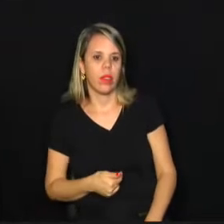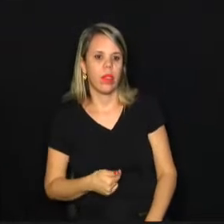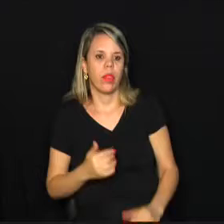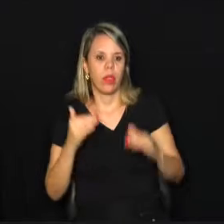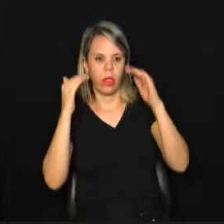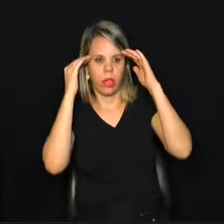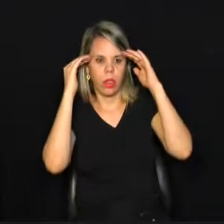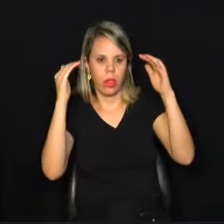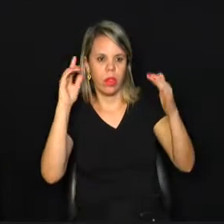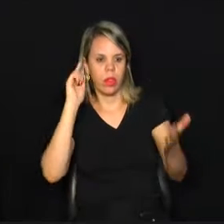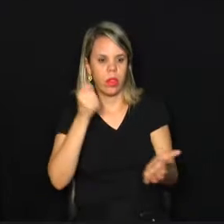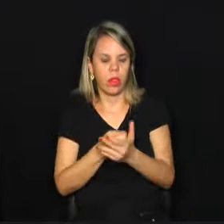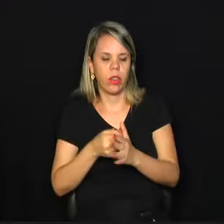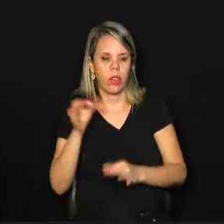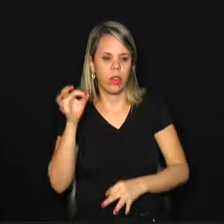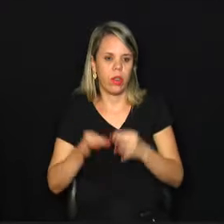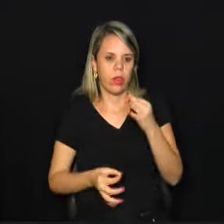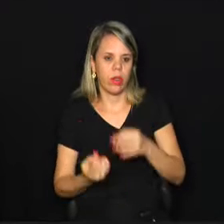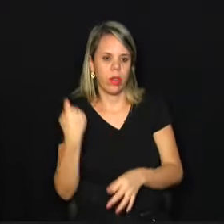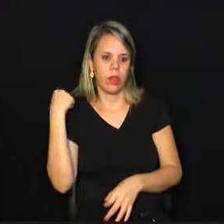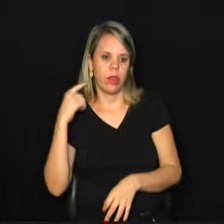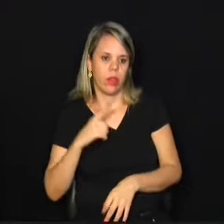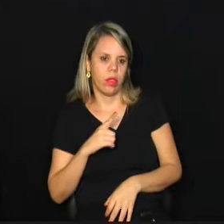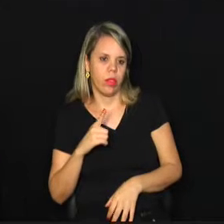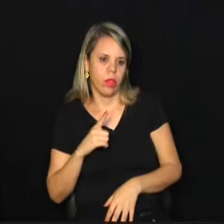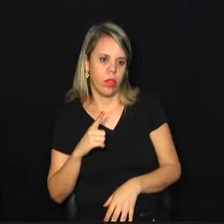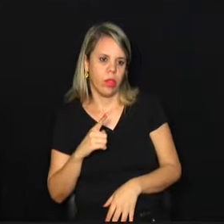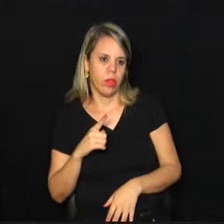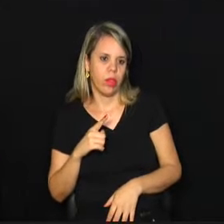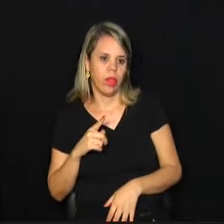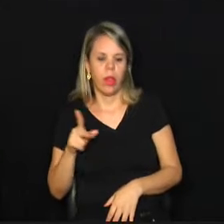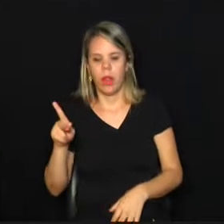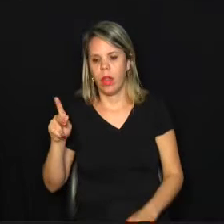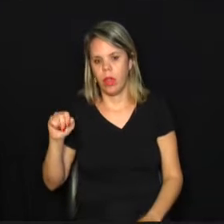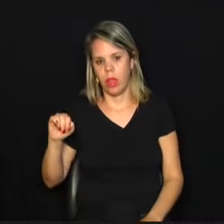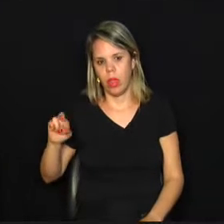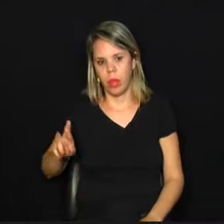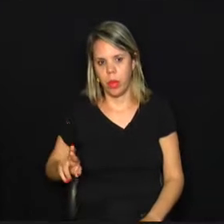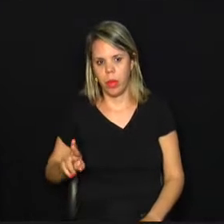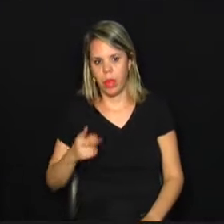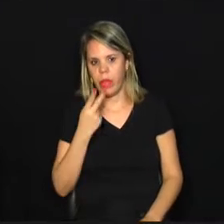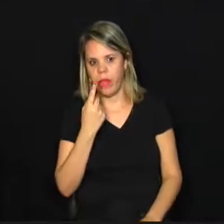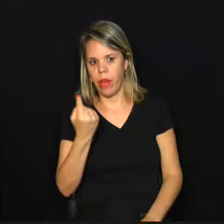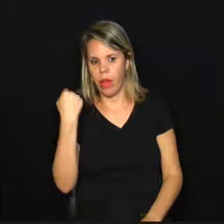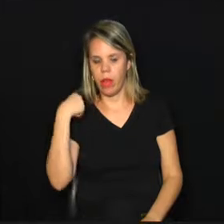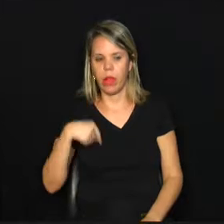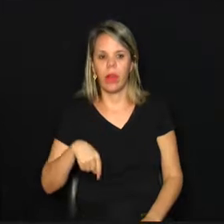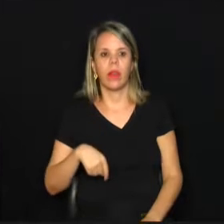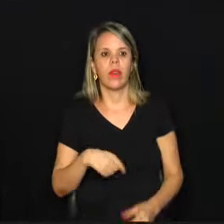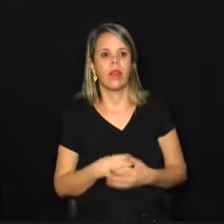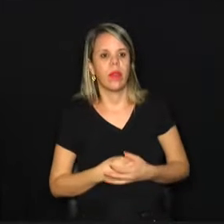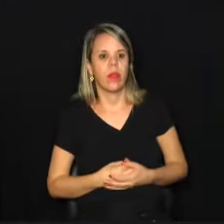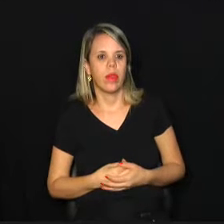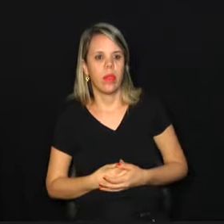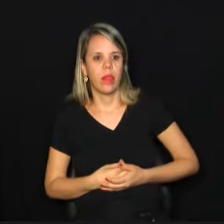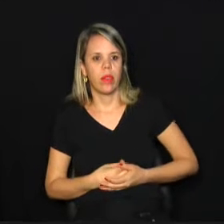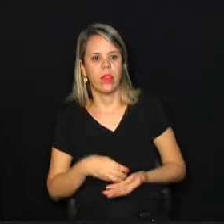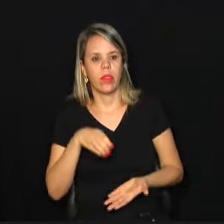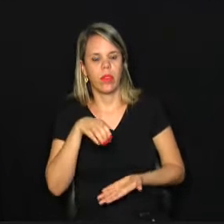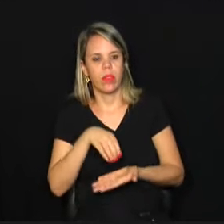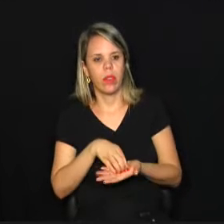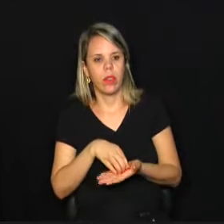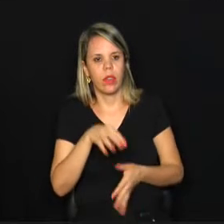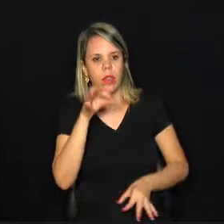uma decisão judicial, como já o doutor Peter Panuto falou, uma ADI do Tribunal de